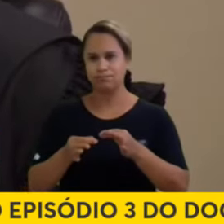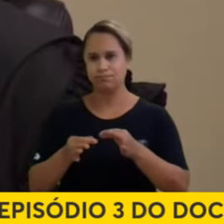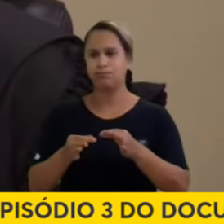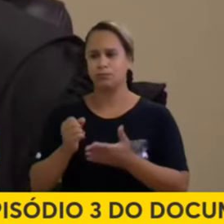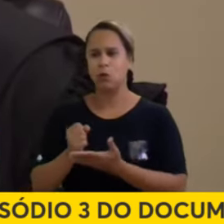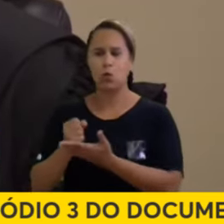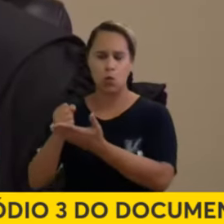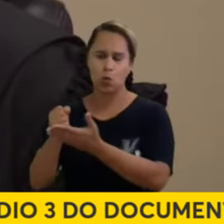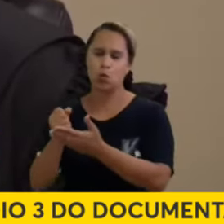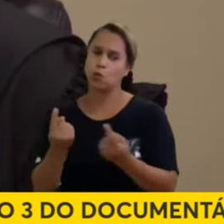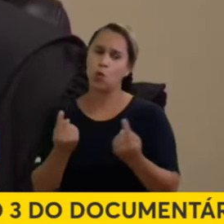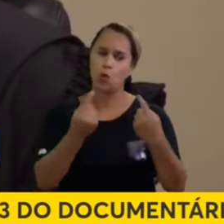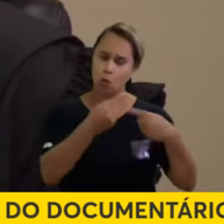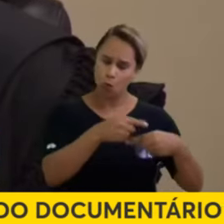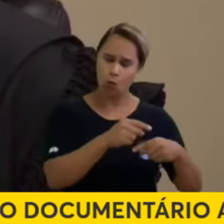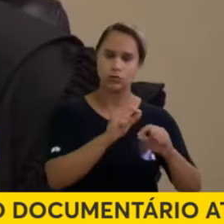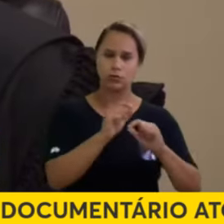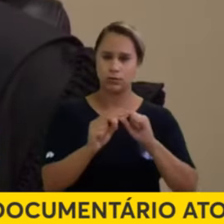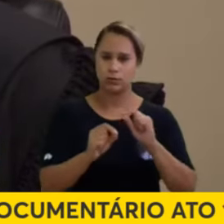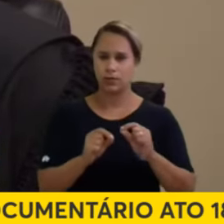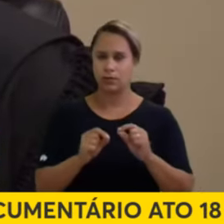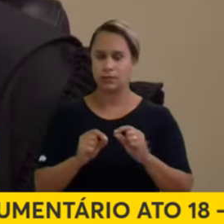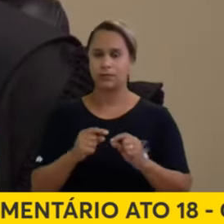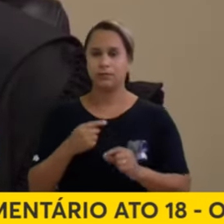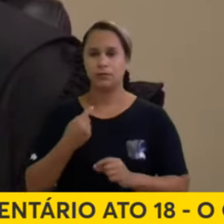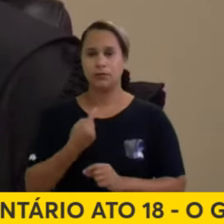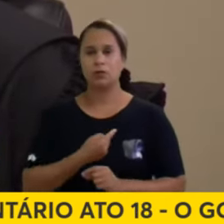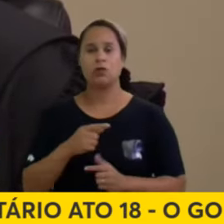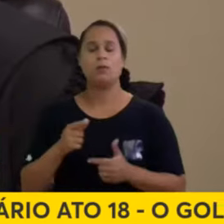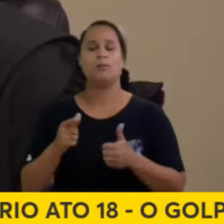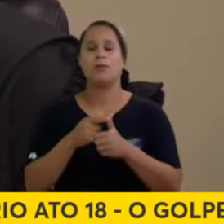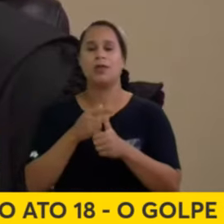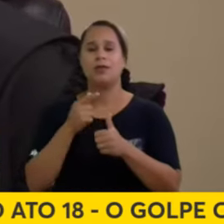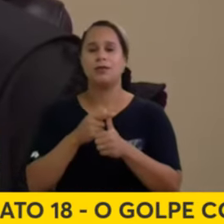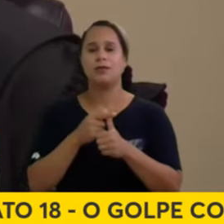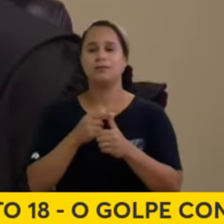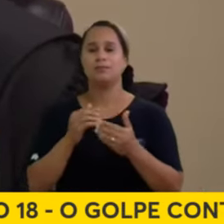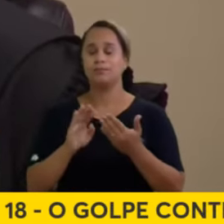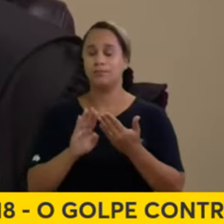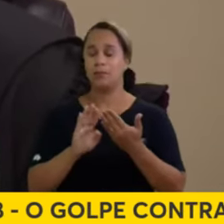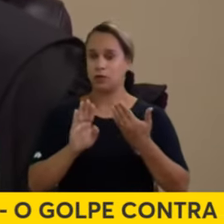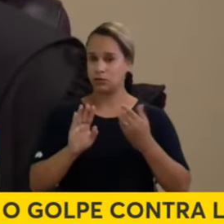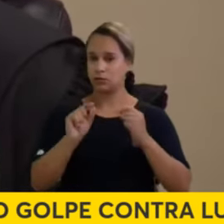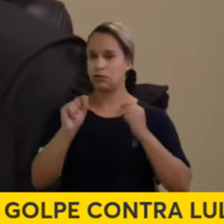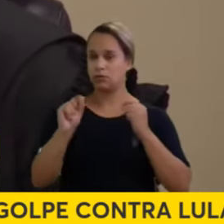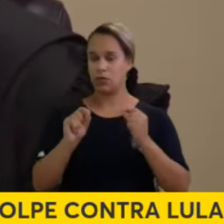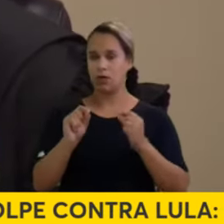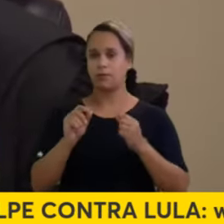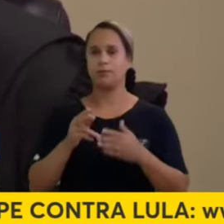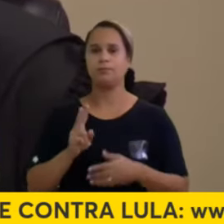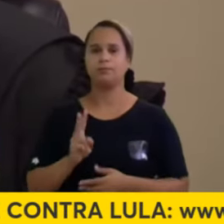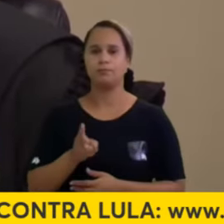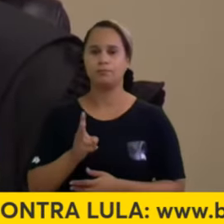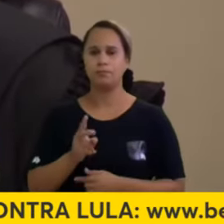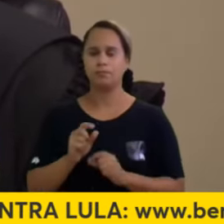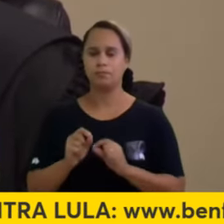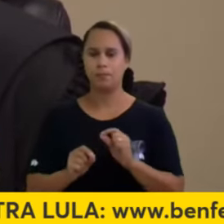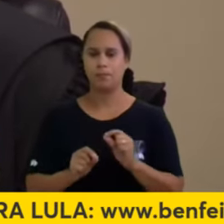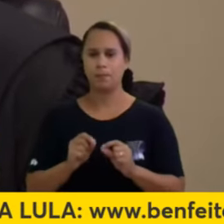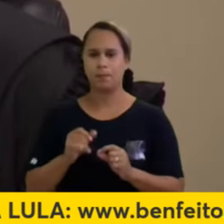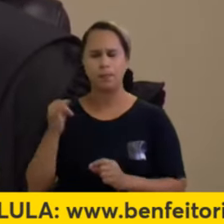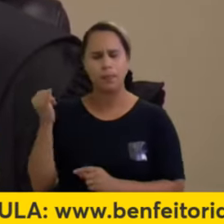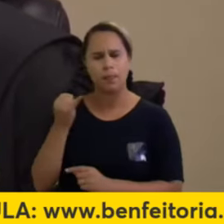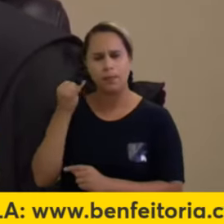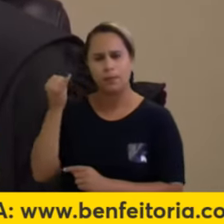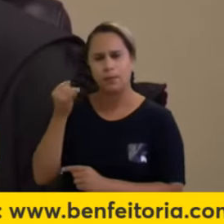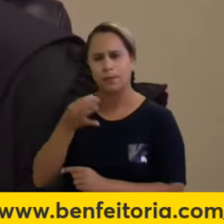partes aqui nos colocamos sob abrangência do prin da impessoalidade que a impõe prossigo é importante citar ainda voto